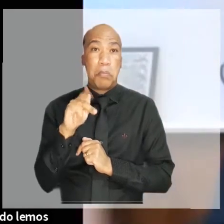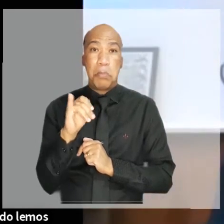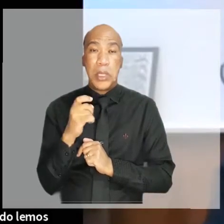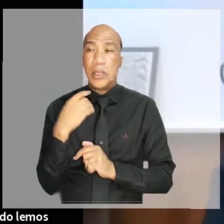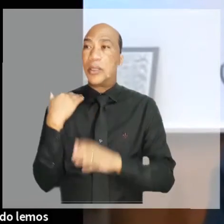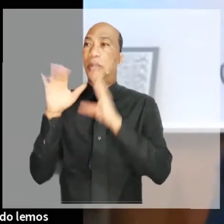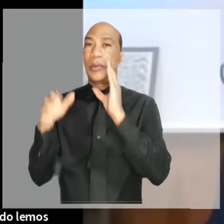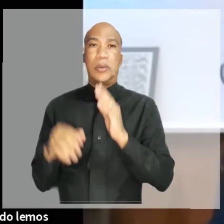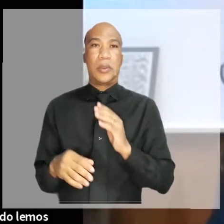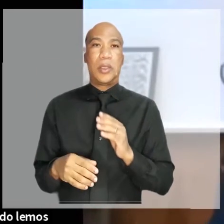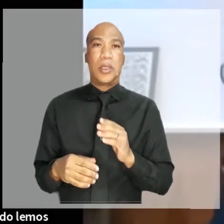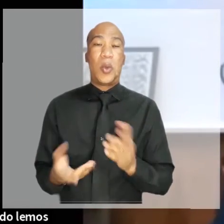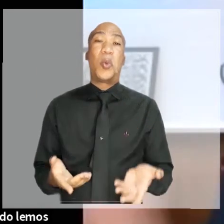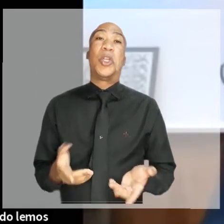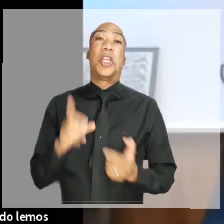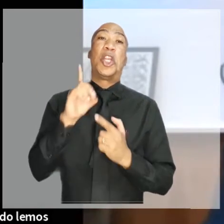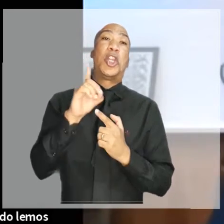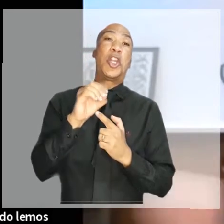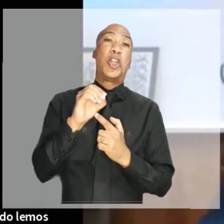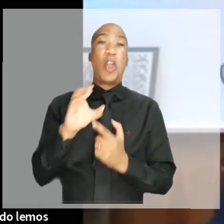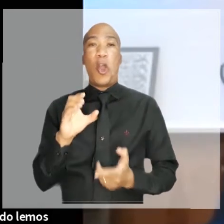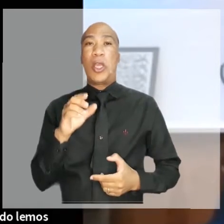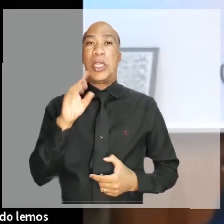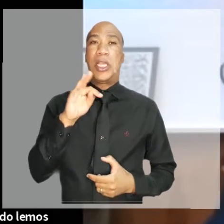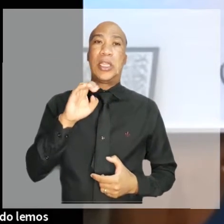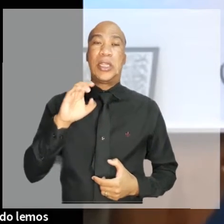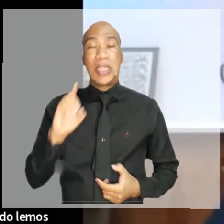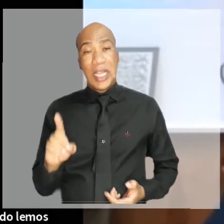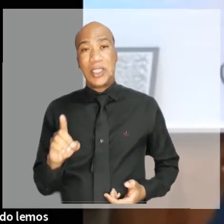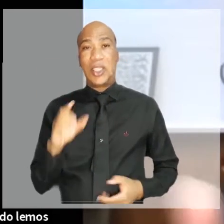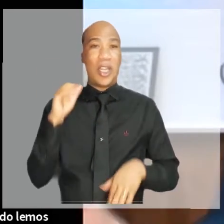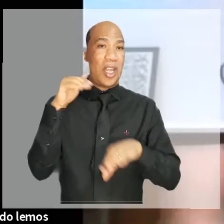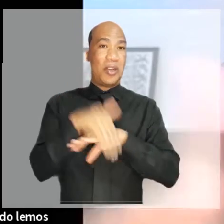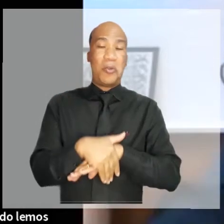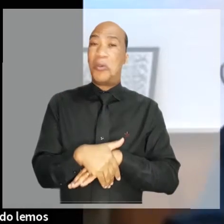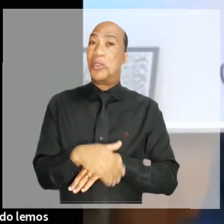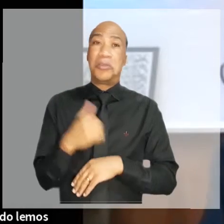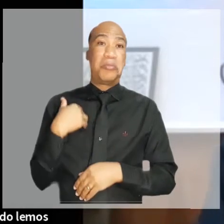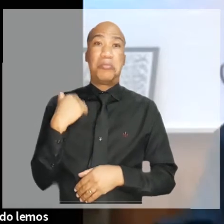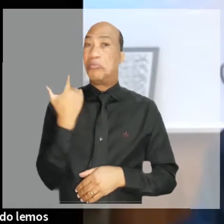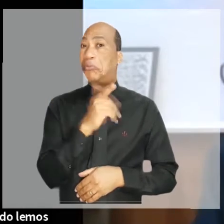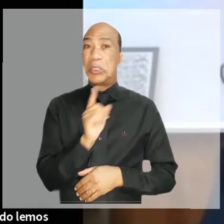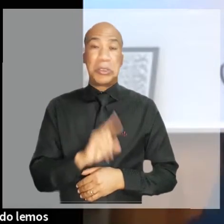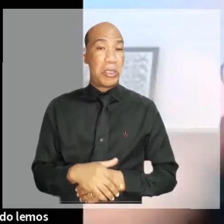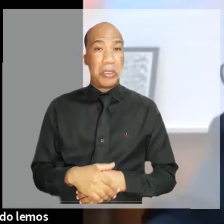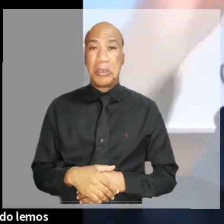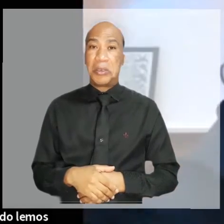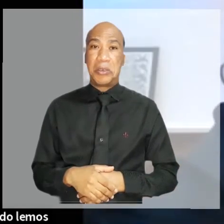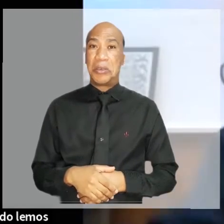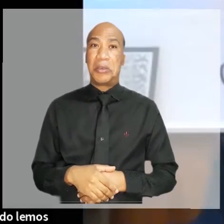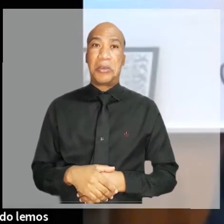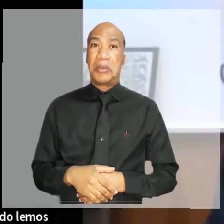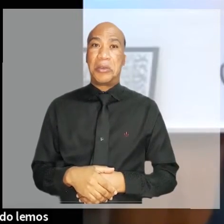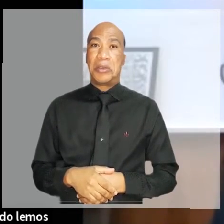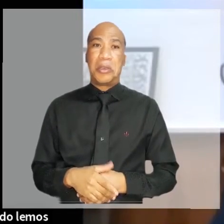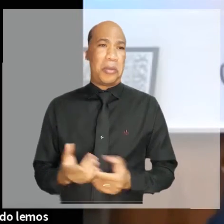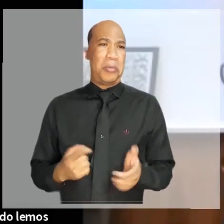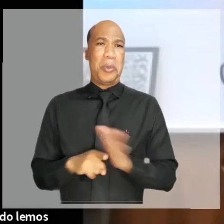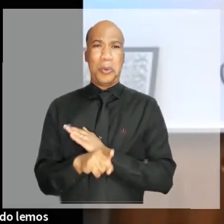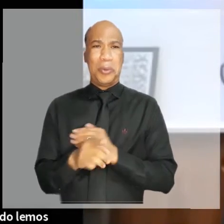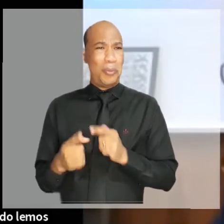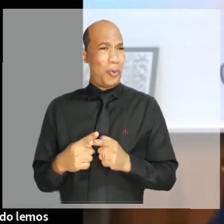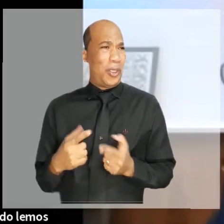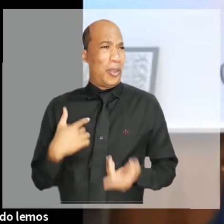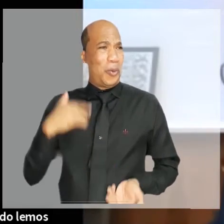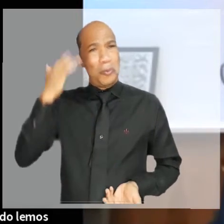o robô dorme depois da meia-noite? Não funciona no fim de semana. Pessoa, como assim, você entendeu?